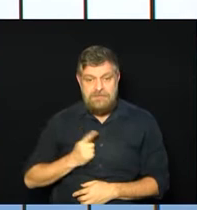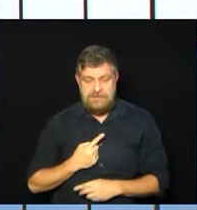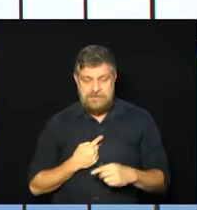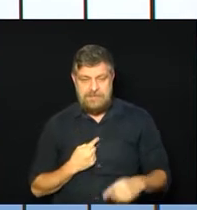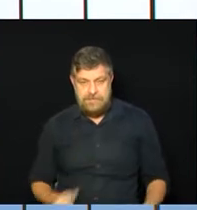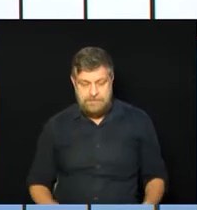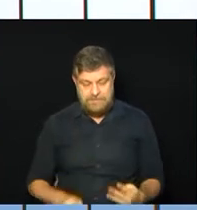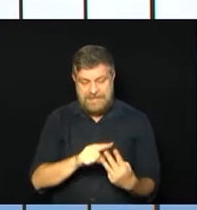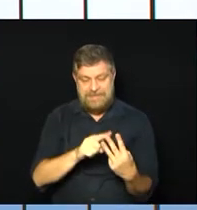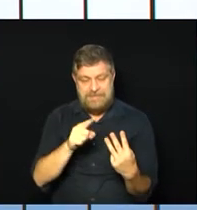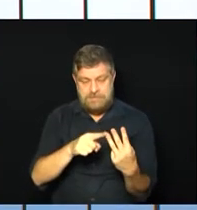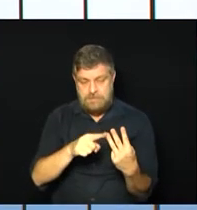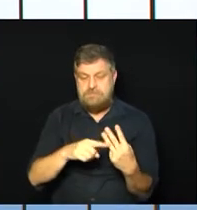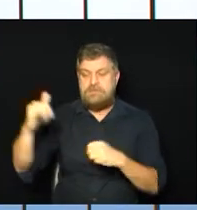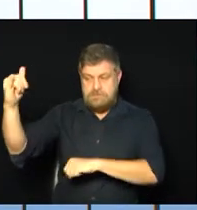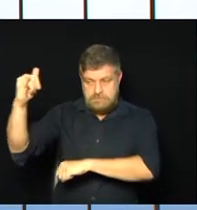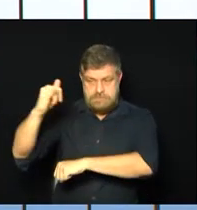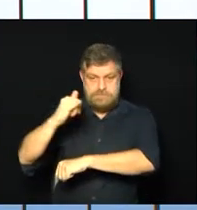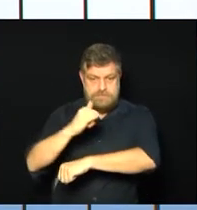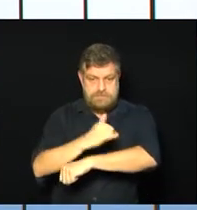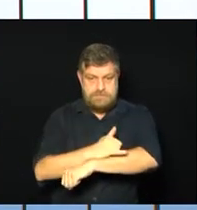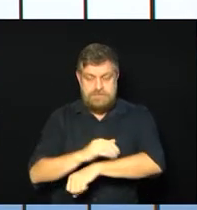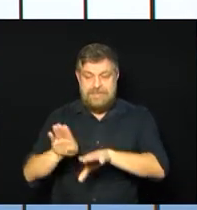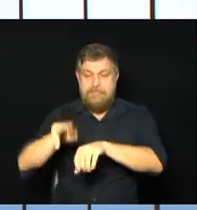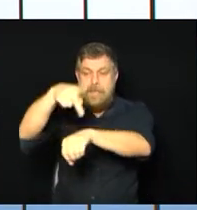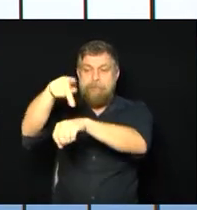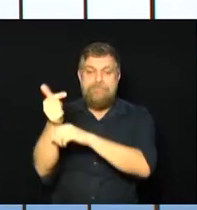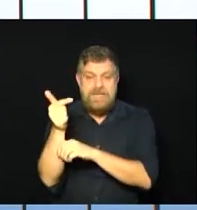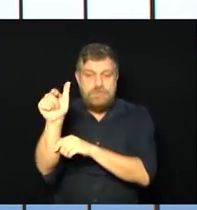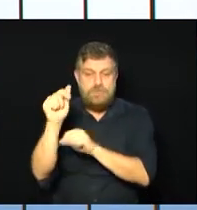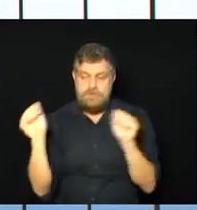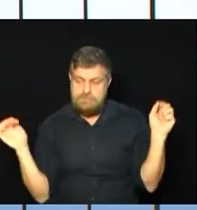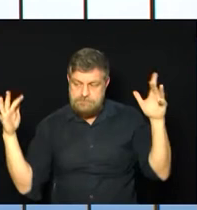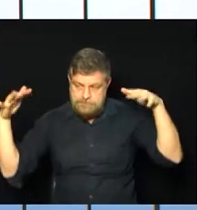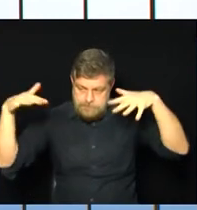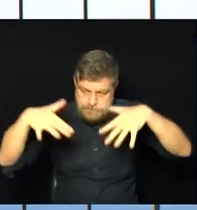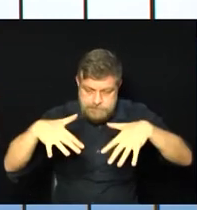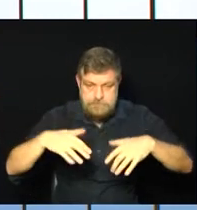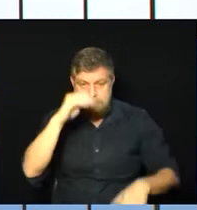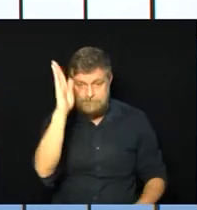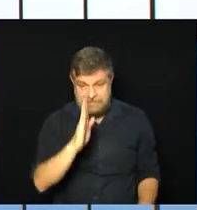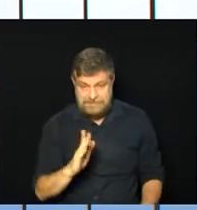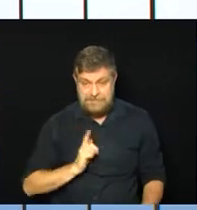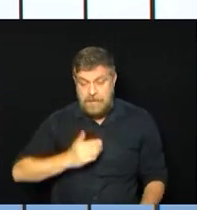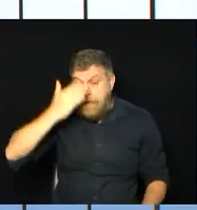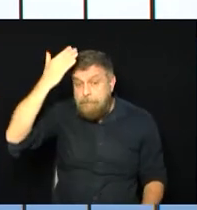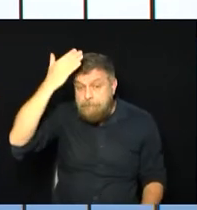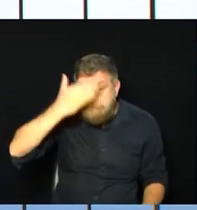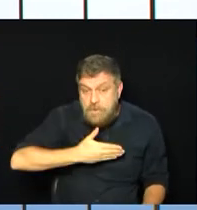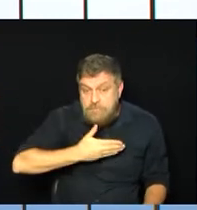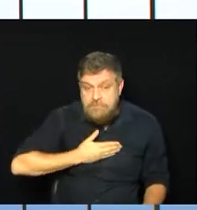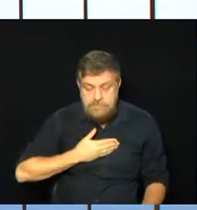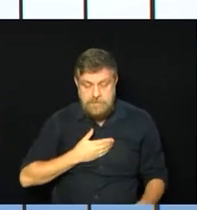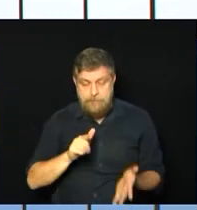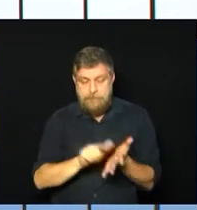voos caseiros e 2/3 do total de voos internacionais do país. Somada à exigência da comprovação, o comitê